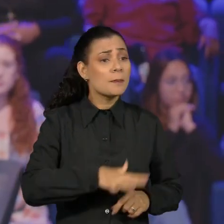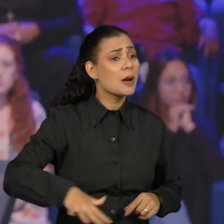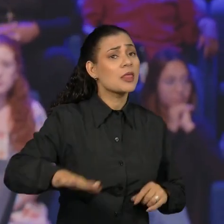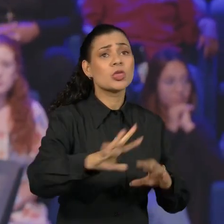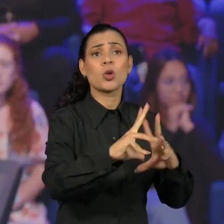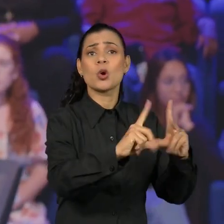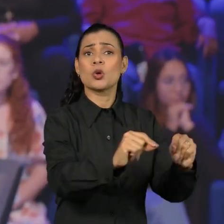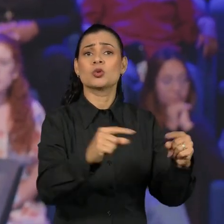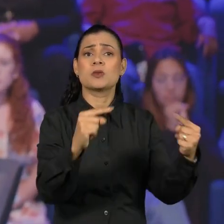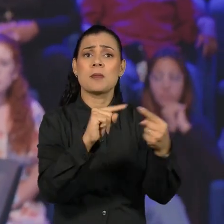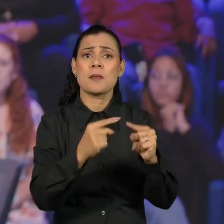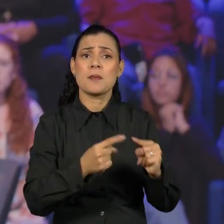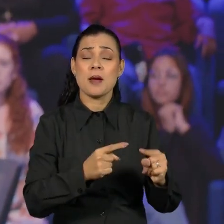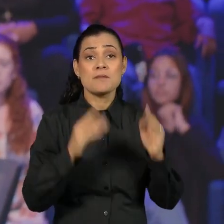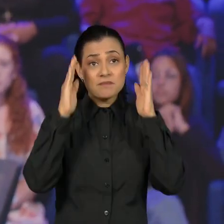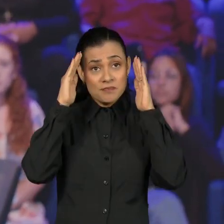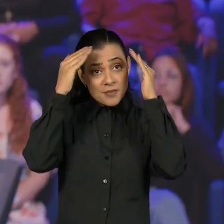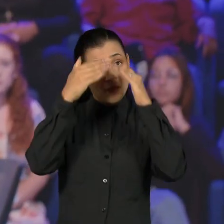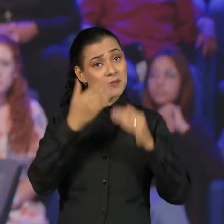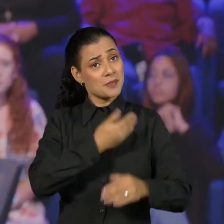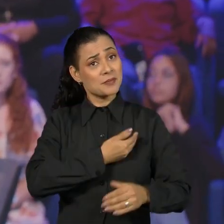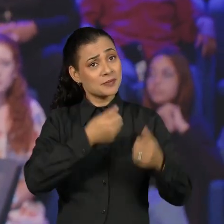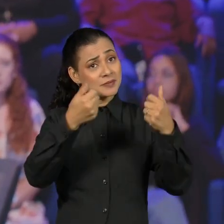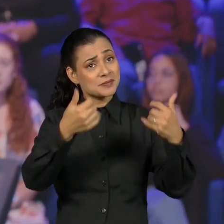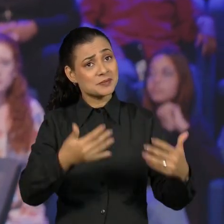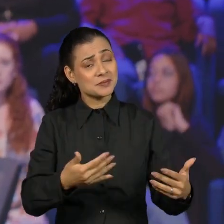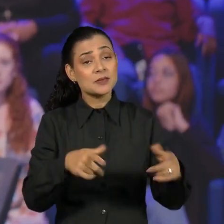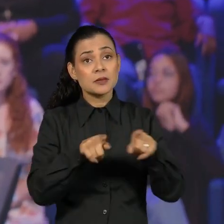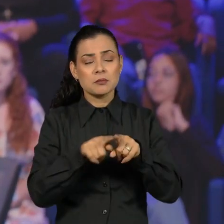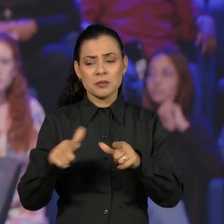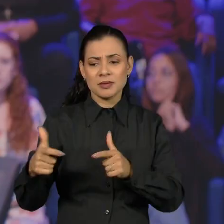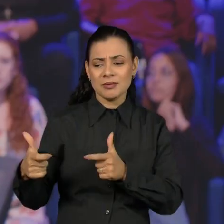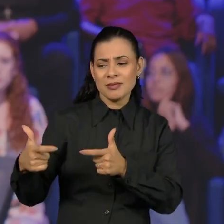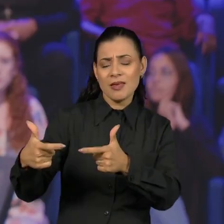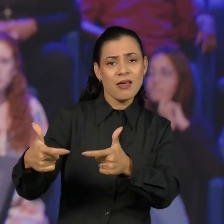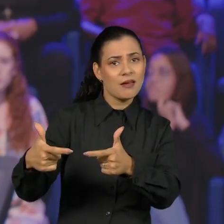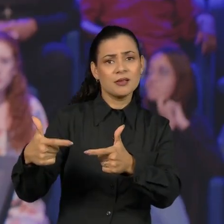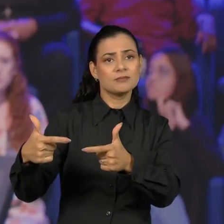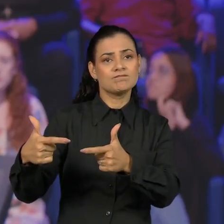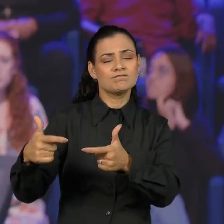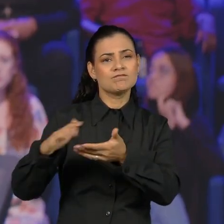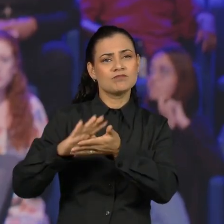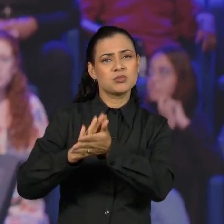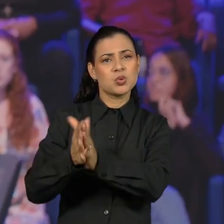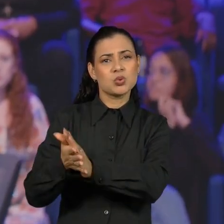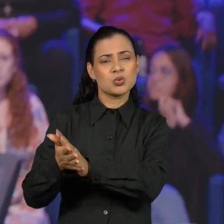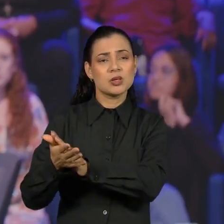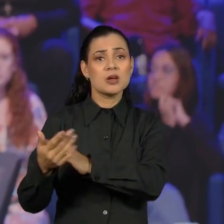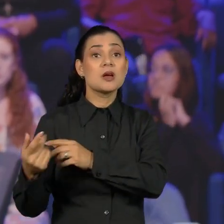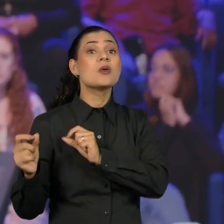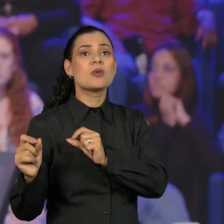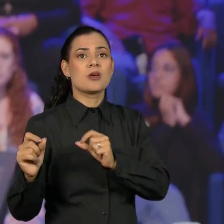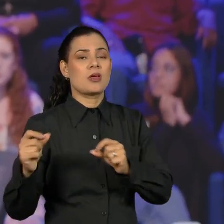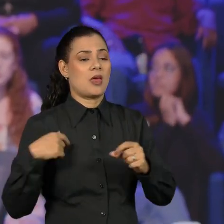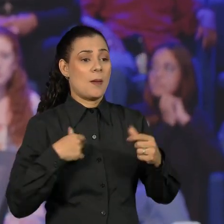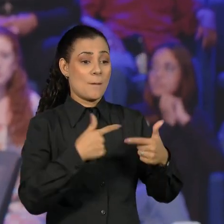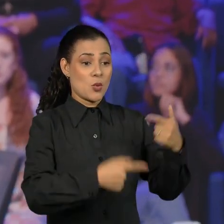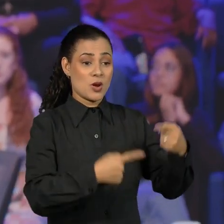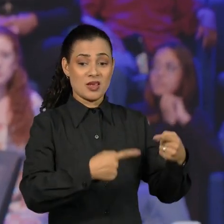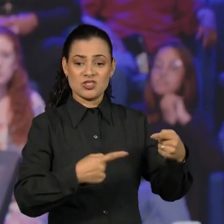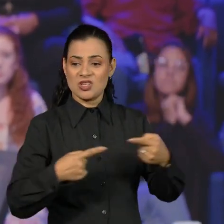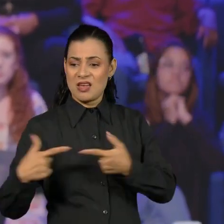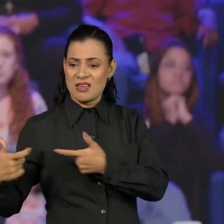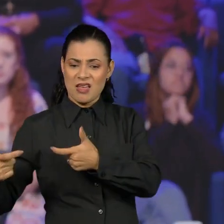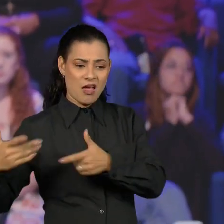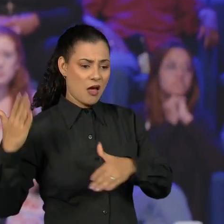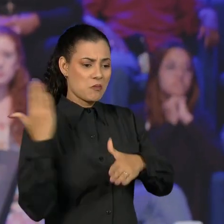todos. Falou o Papa, que falou também que as guerras são a derrota da política. No programa de hoje,